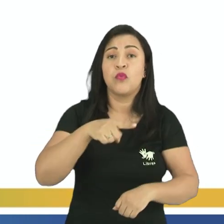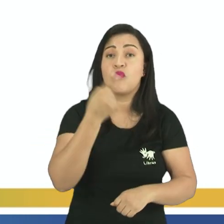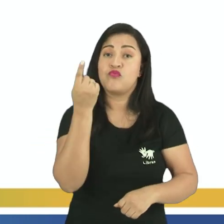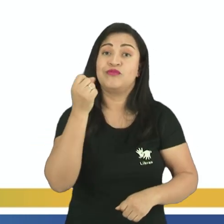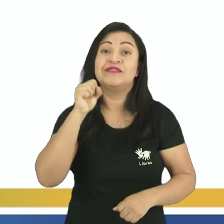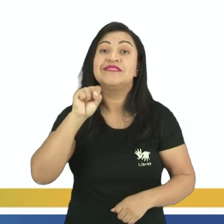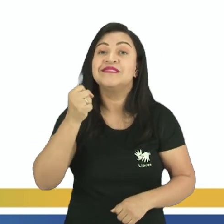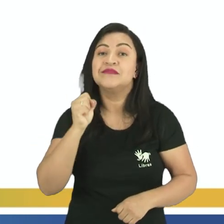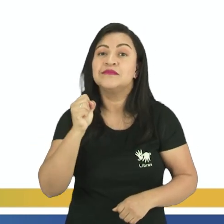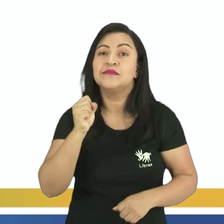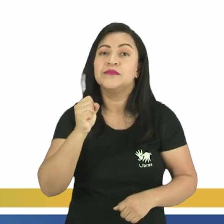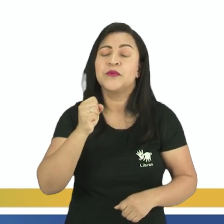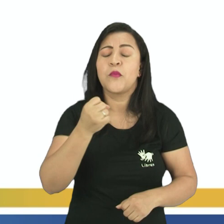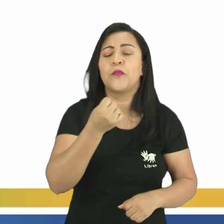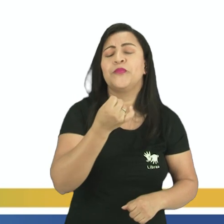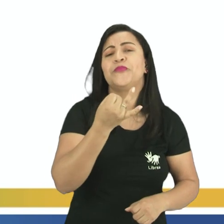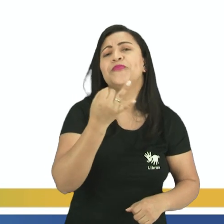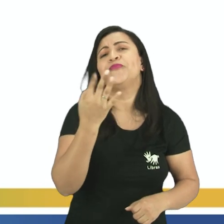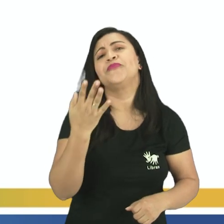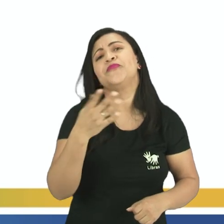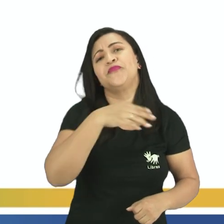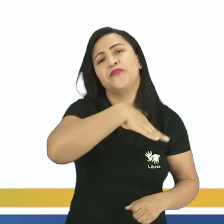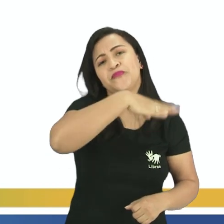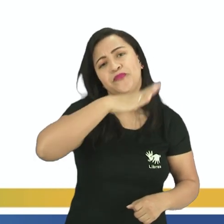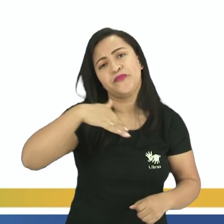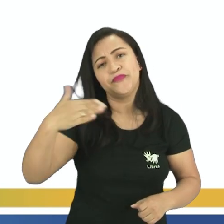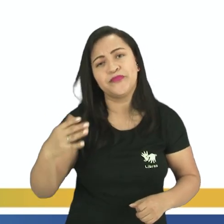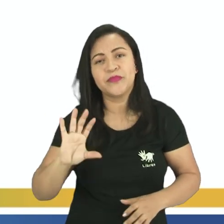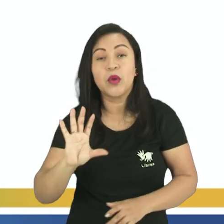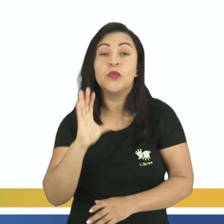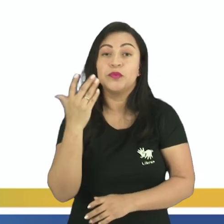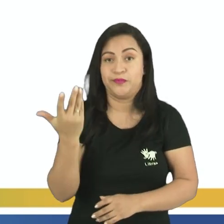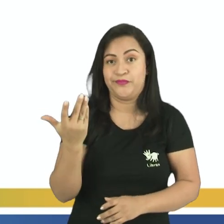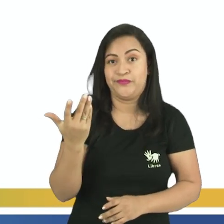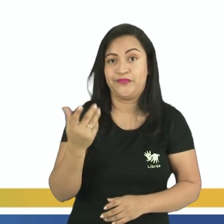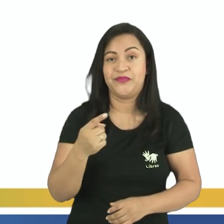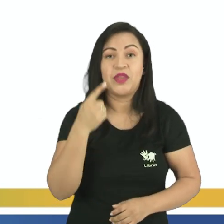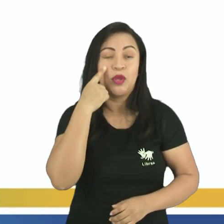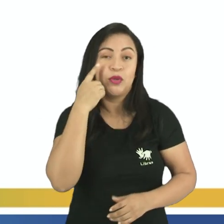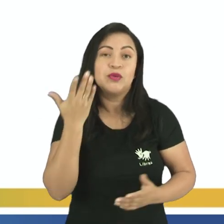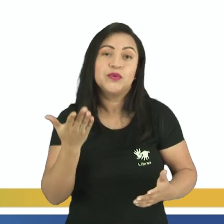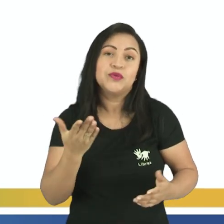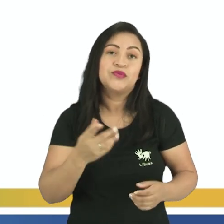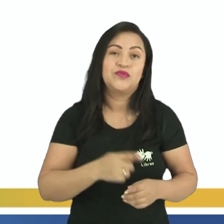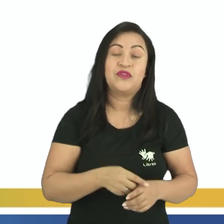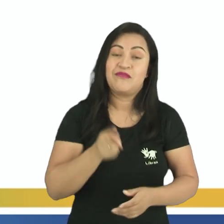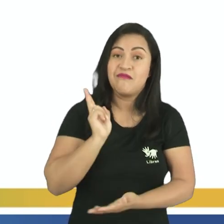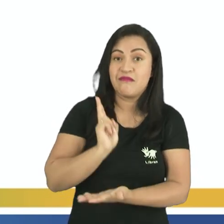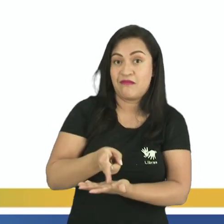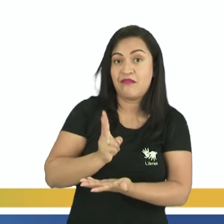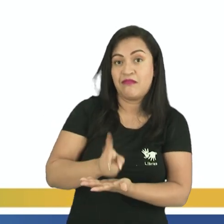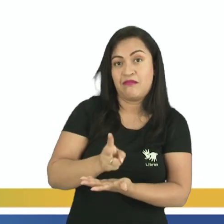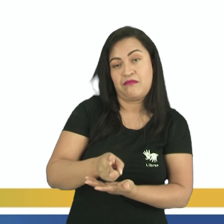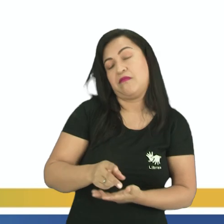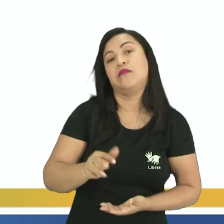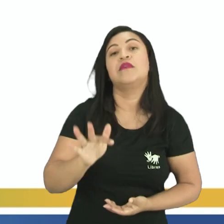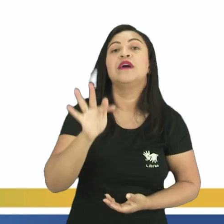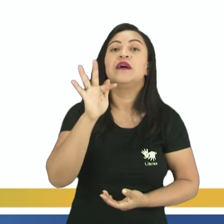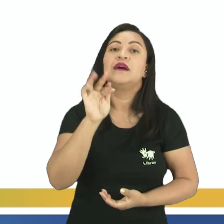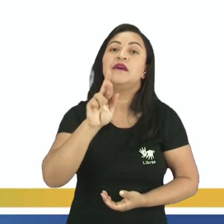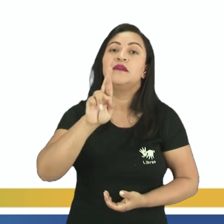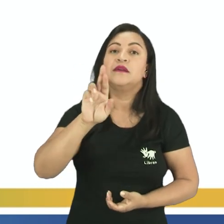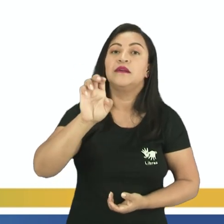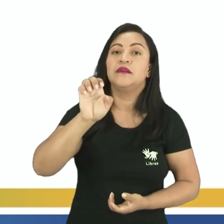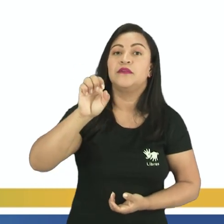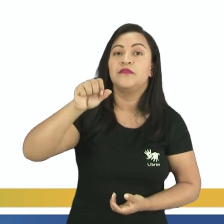segundo, quantas oscilações completas são realizadas? Isso a gente chama de frequência. Então, quanto mais